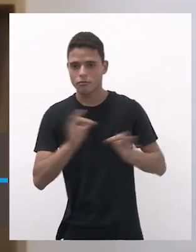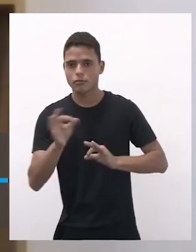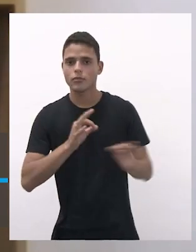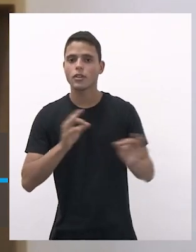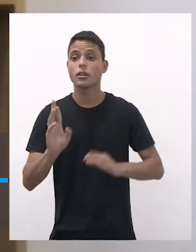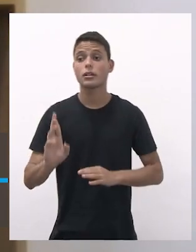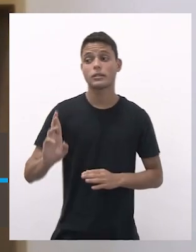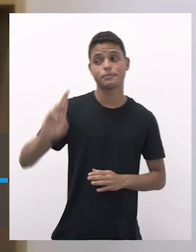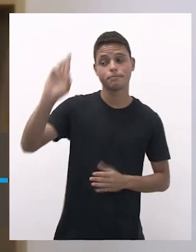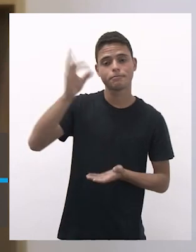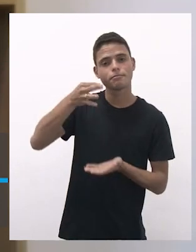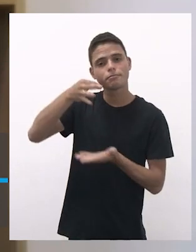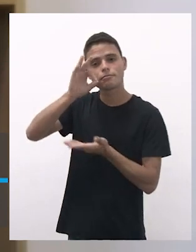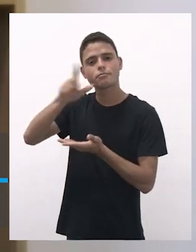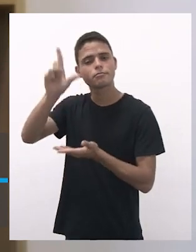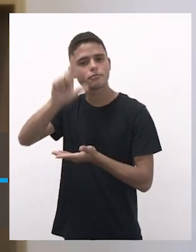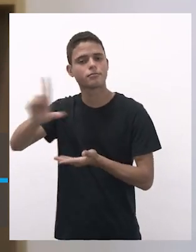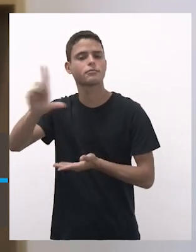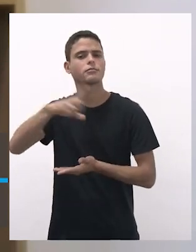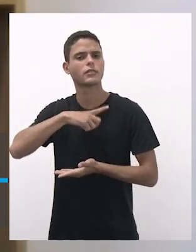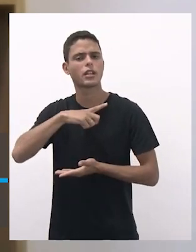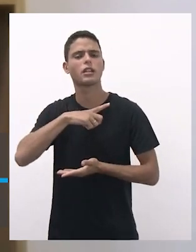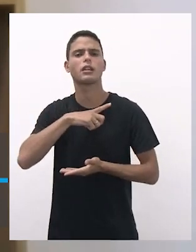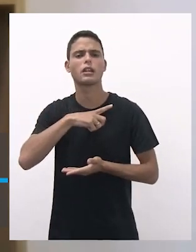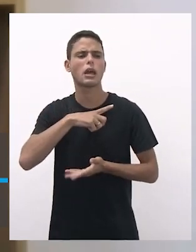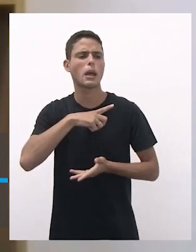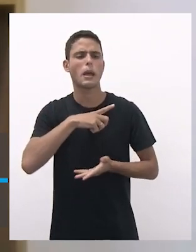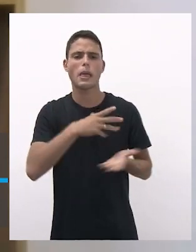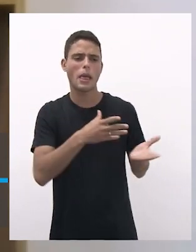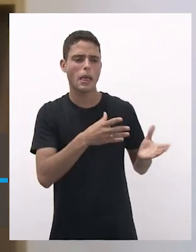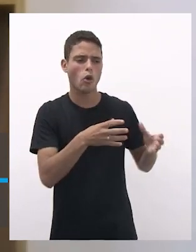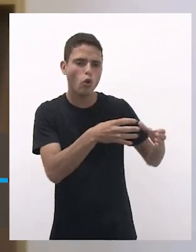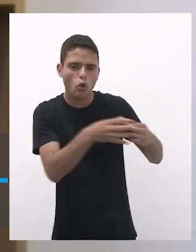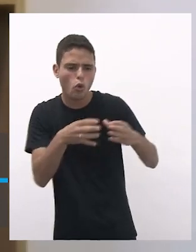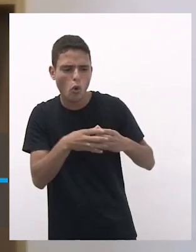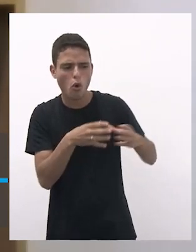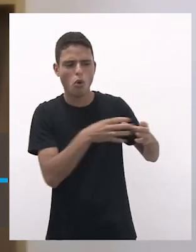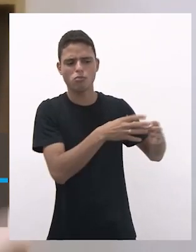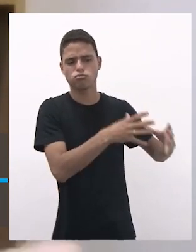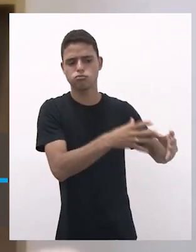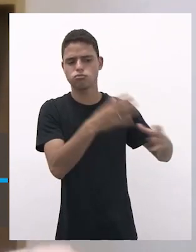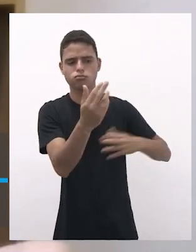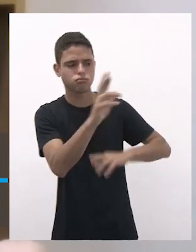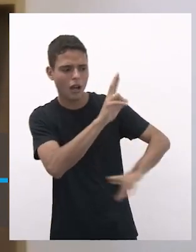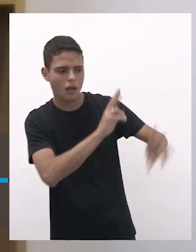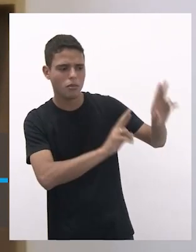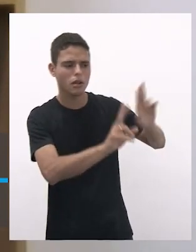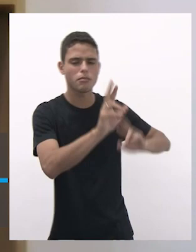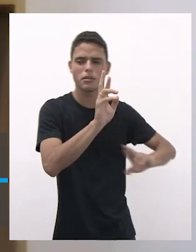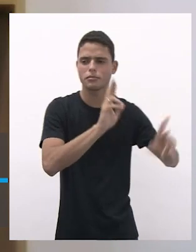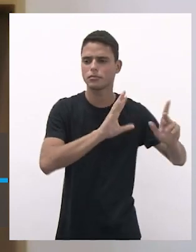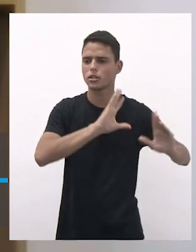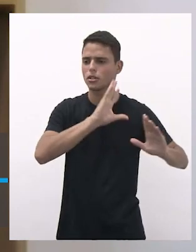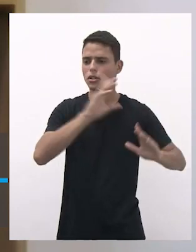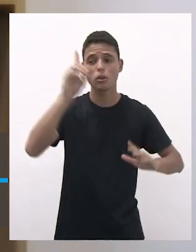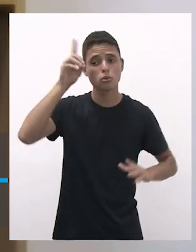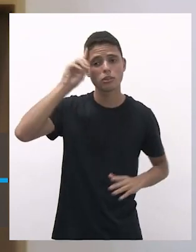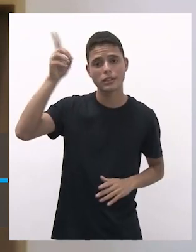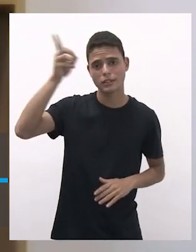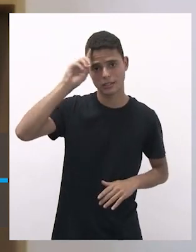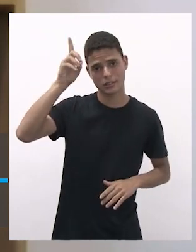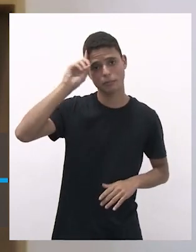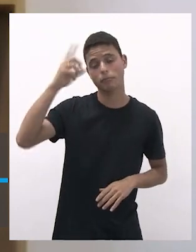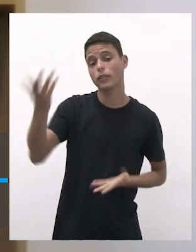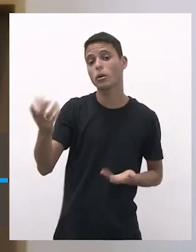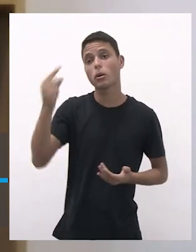Literário. Então, eu lido com um público muito diversificado todos os dias. Então, eu